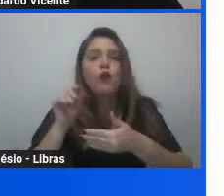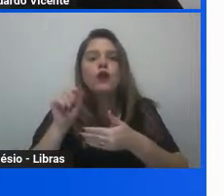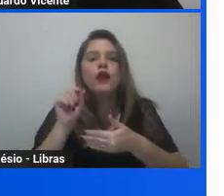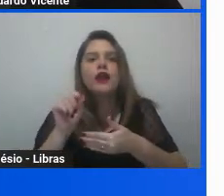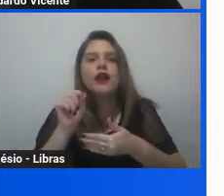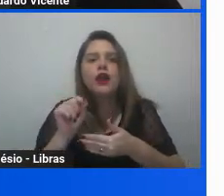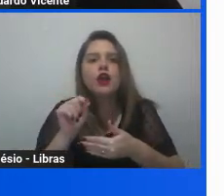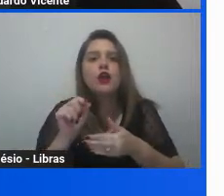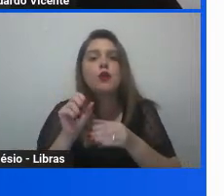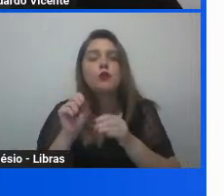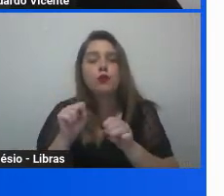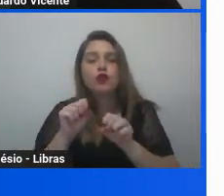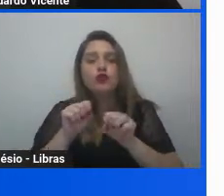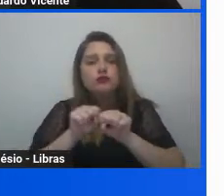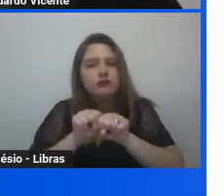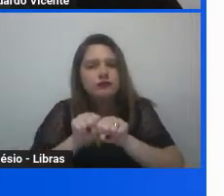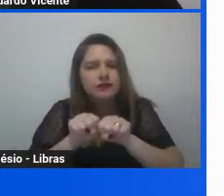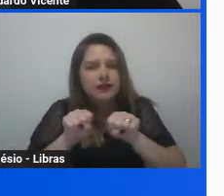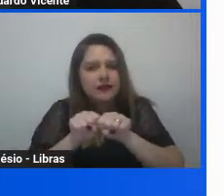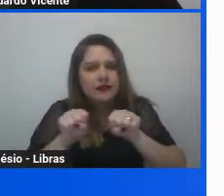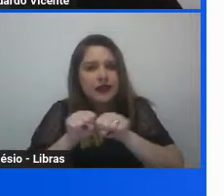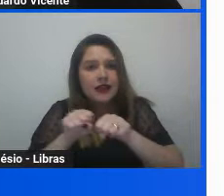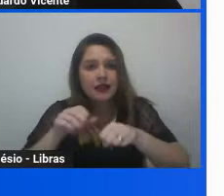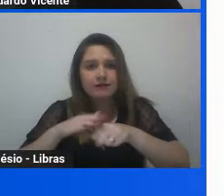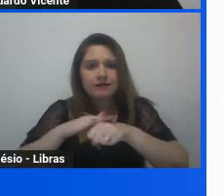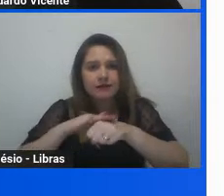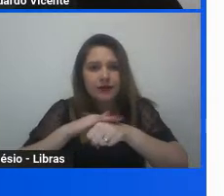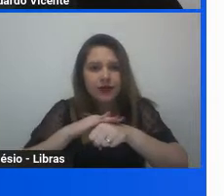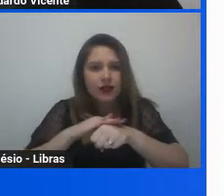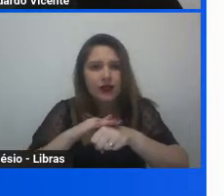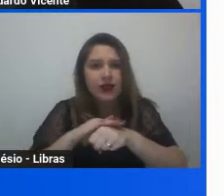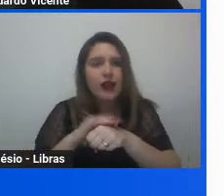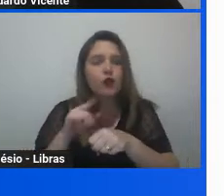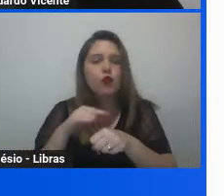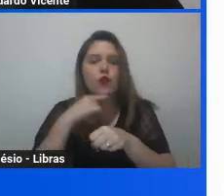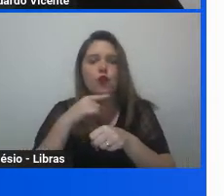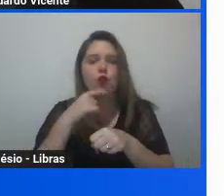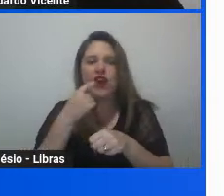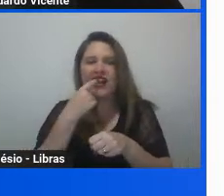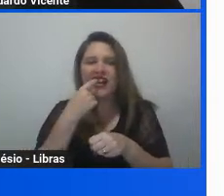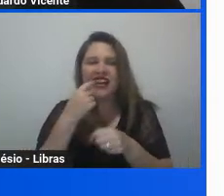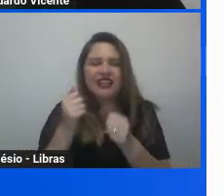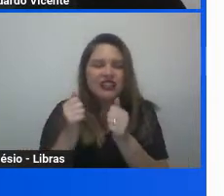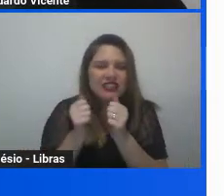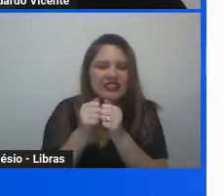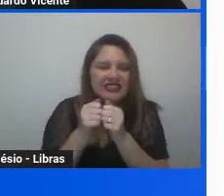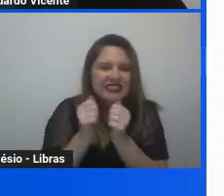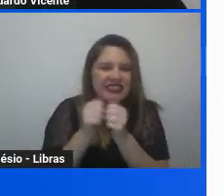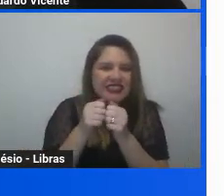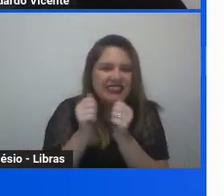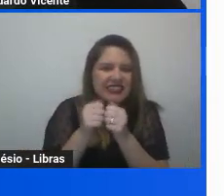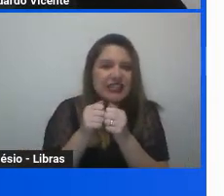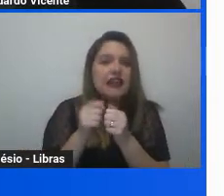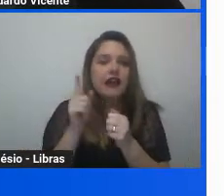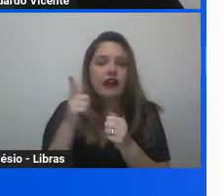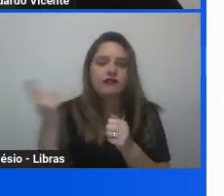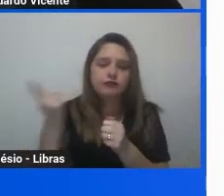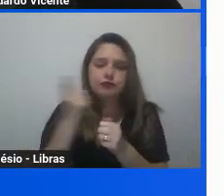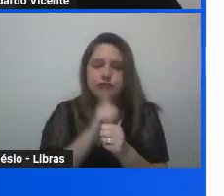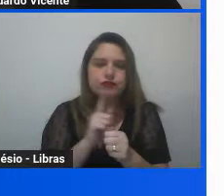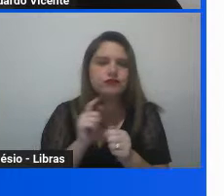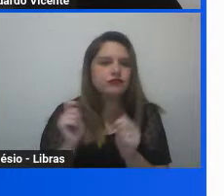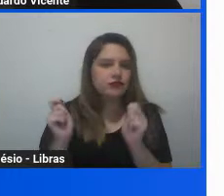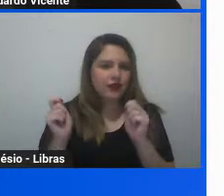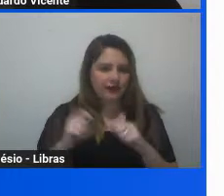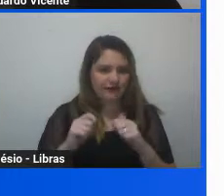quando ocorre o rompimento da pele, né? Mas apenas o osso é atingido. Então,